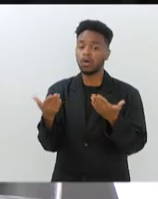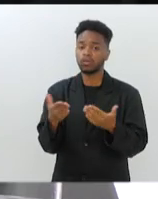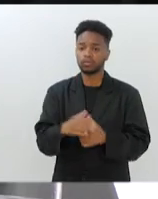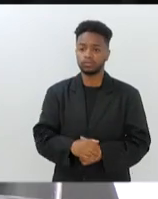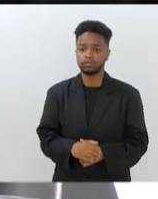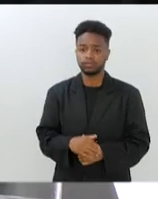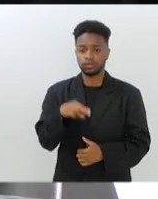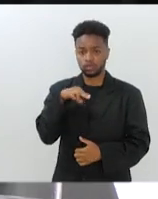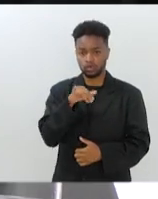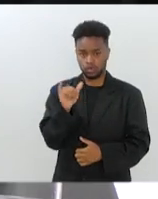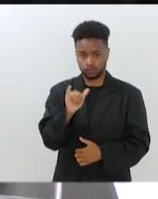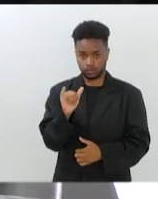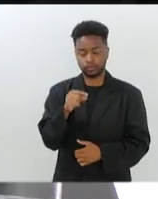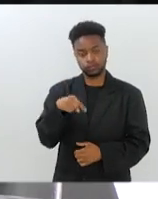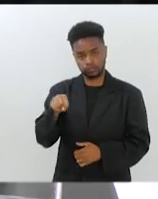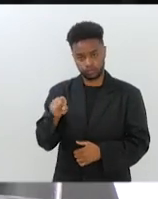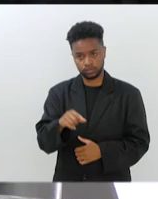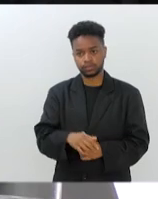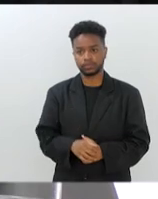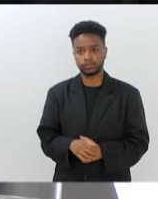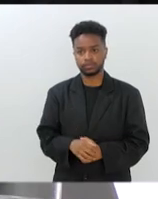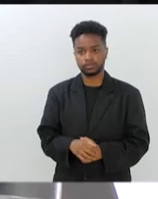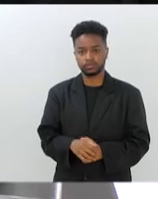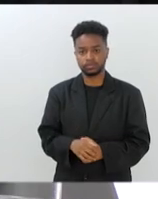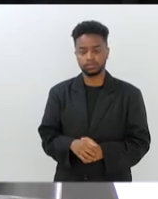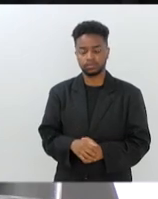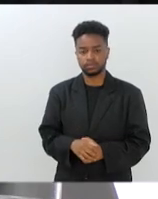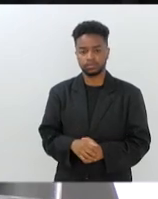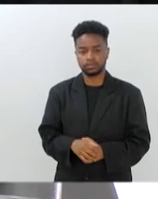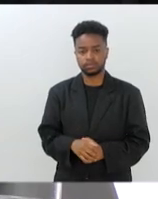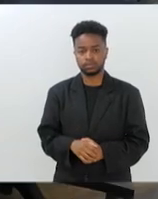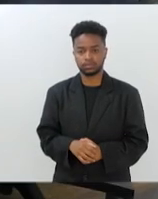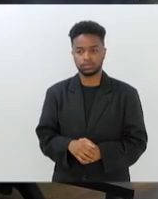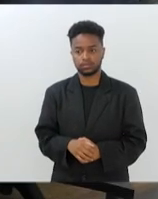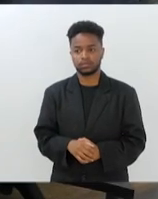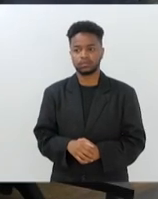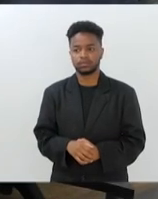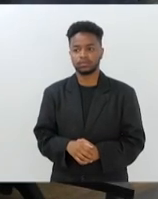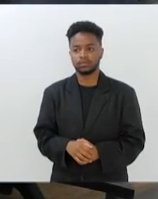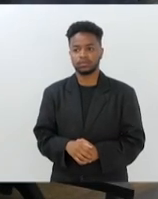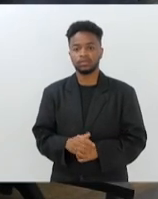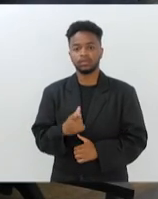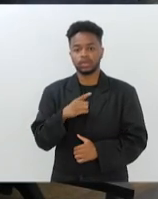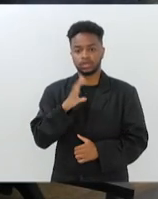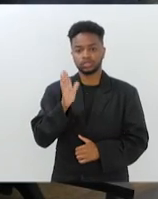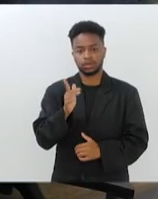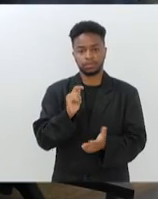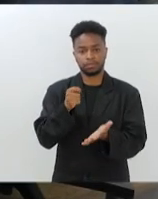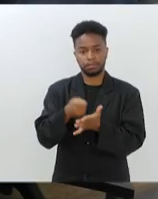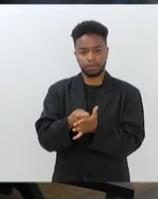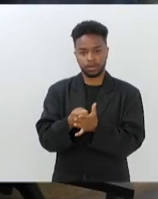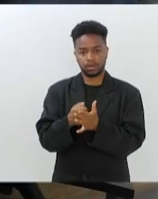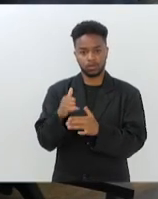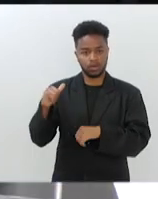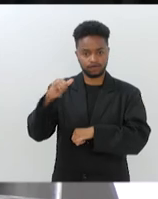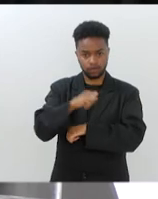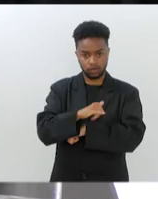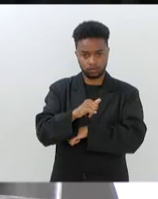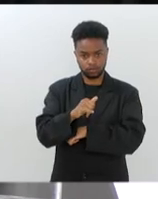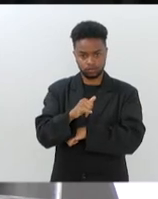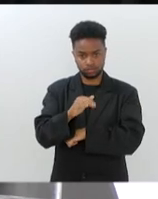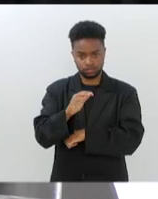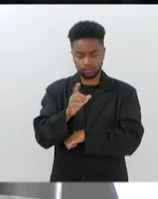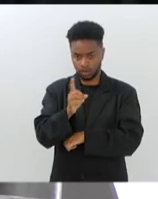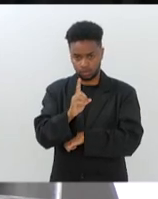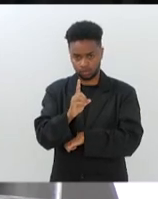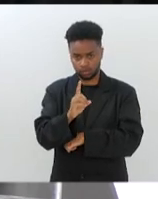foi a Nova York ã aí quando ele vai a Nova York já tá incluída a passagem dele aí né não